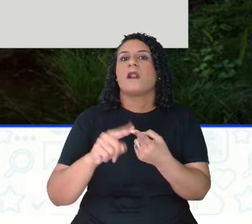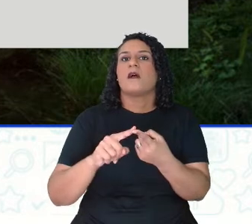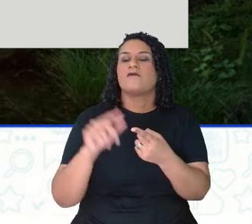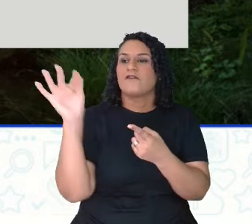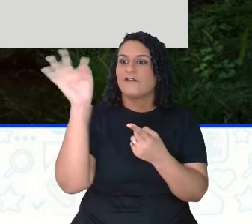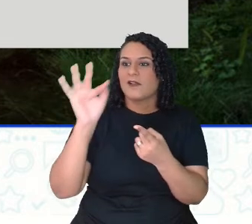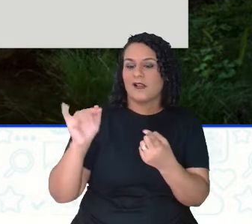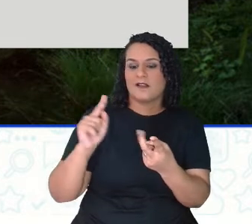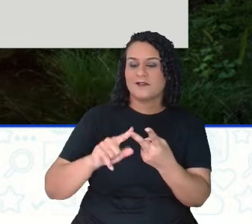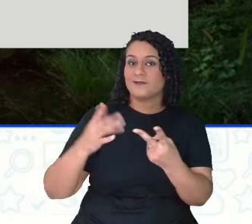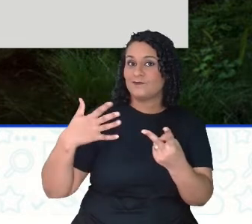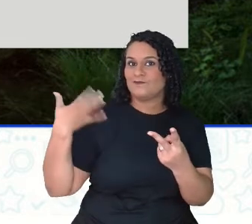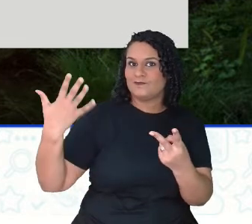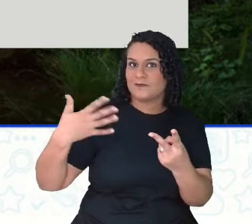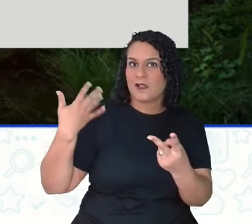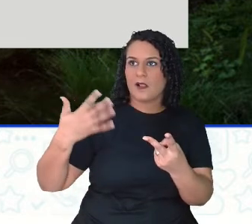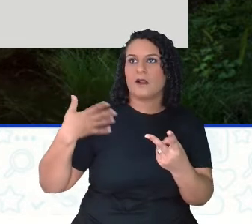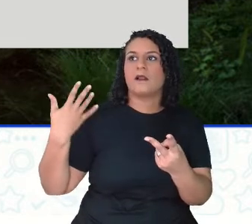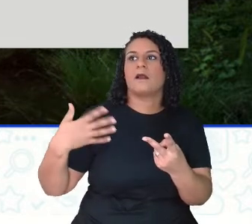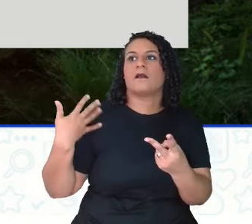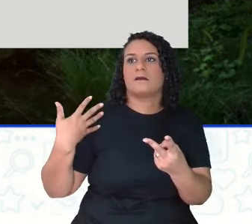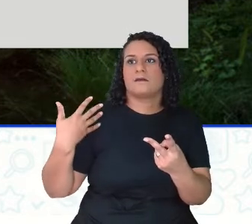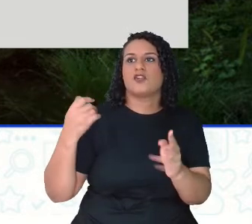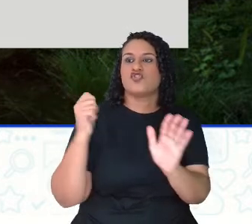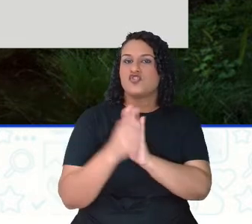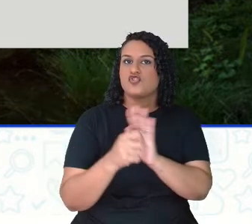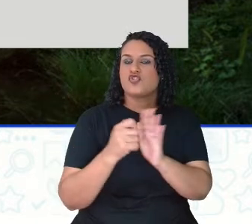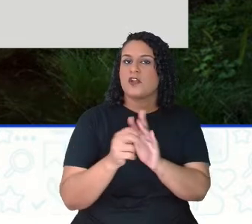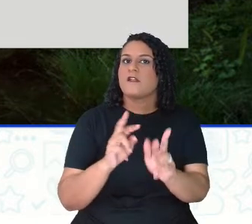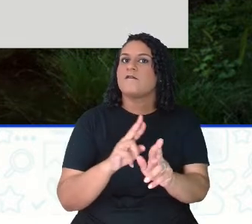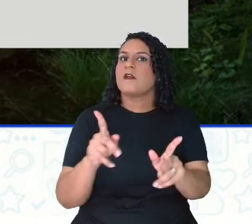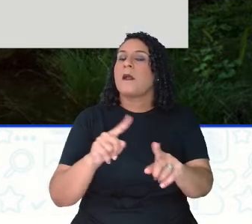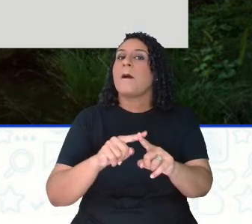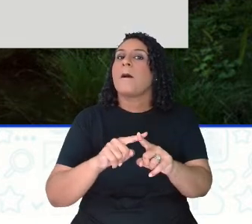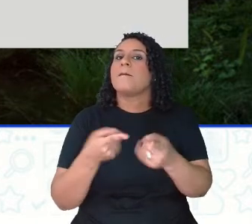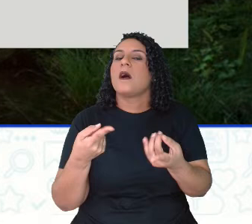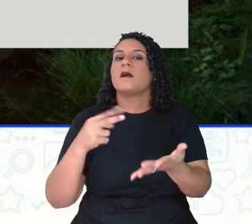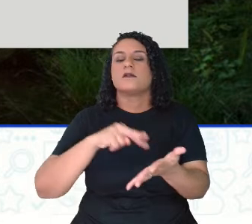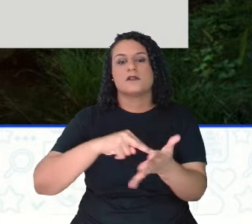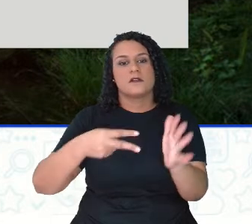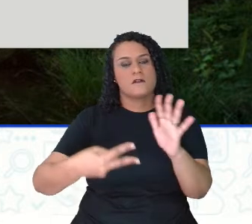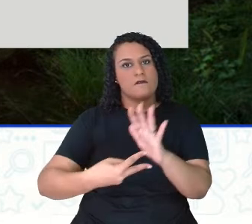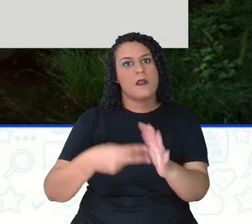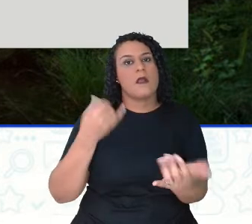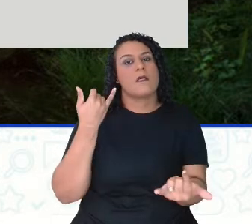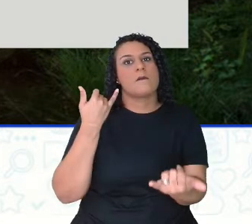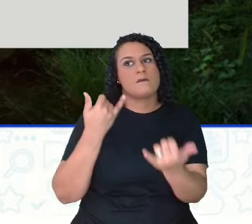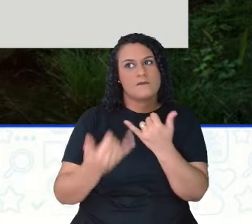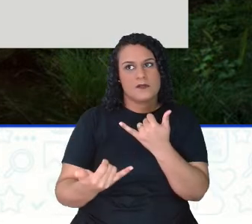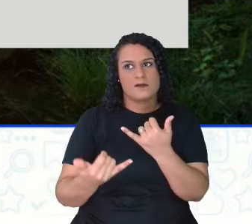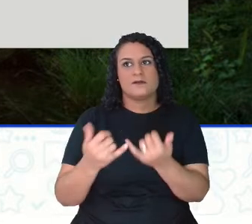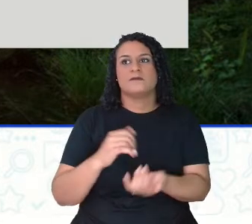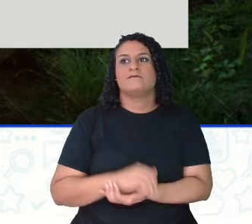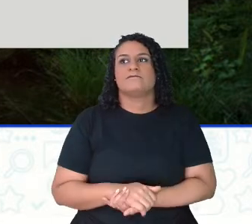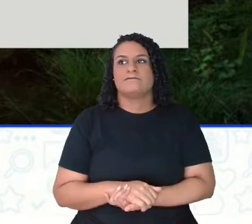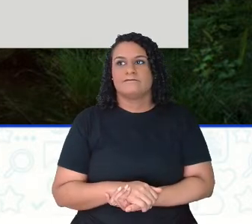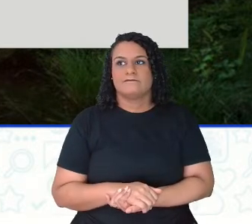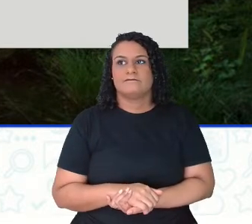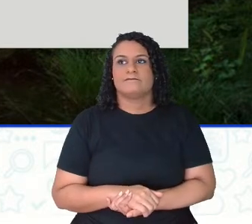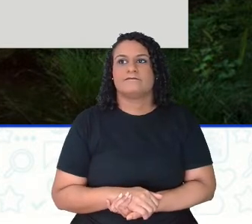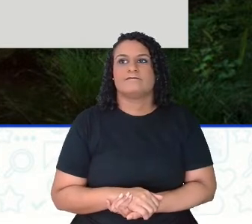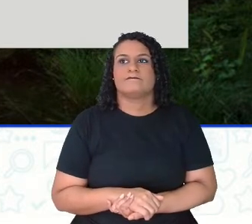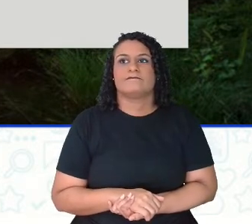como exemplo, falando anteriormente, que expressa o modo de ser dos roceiros, segundo a visão